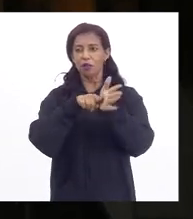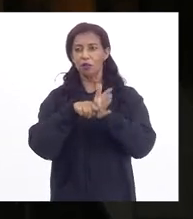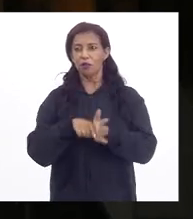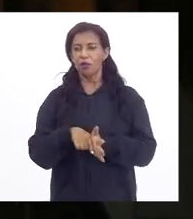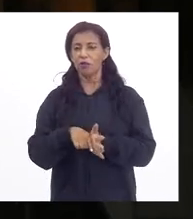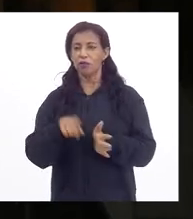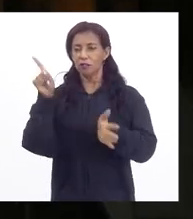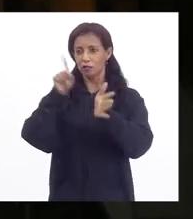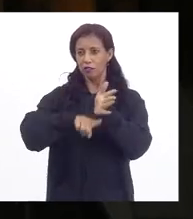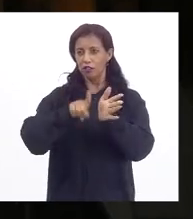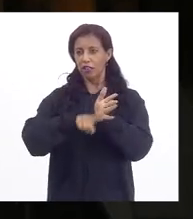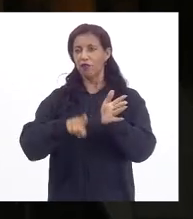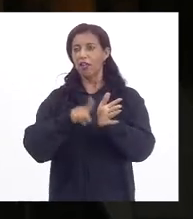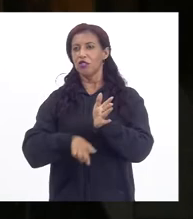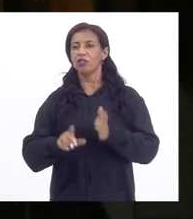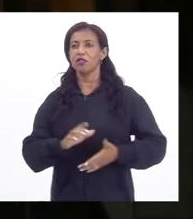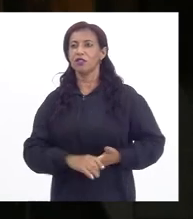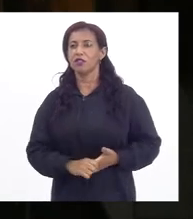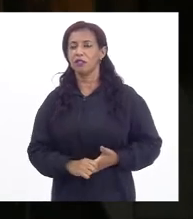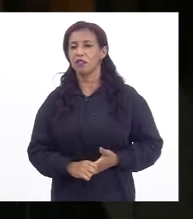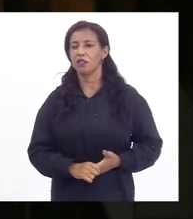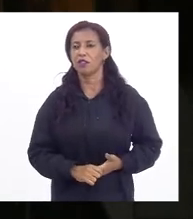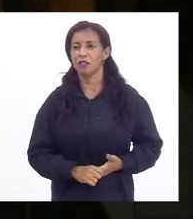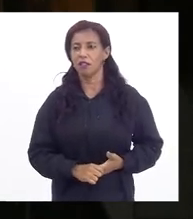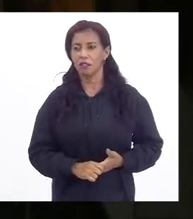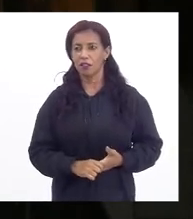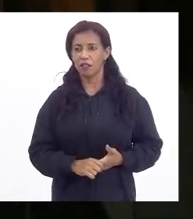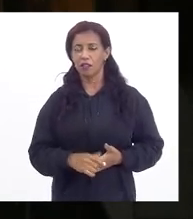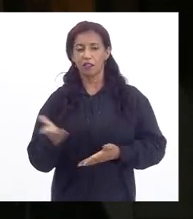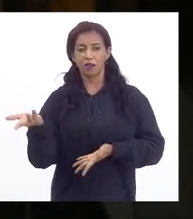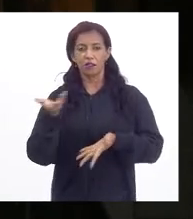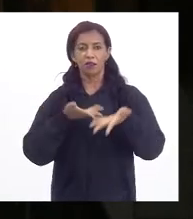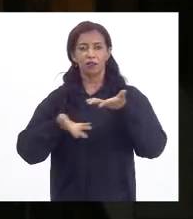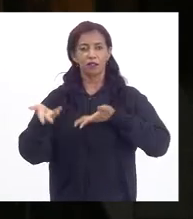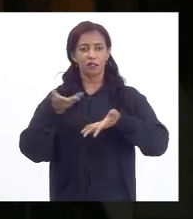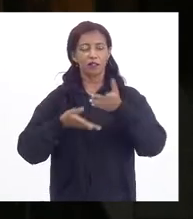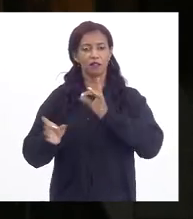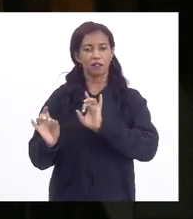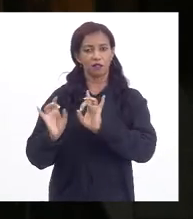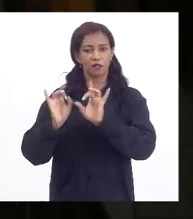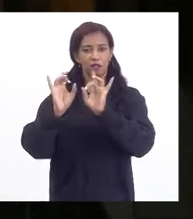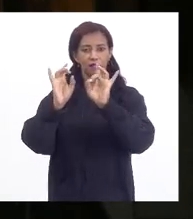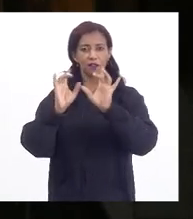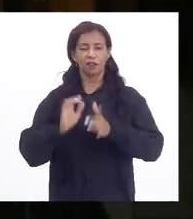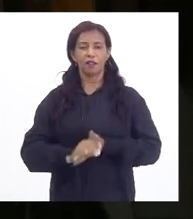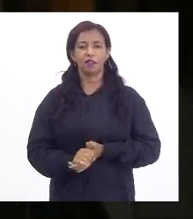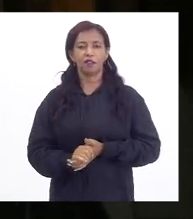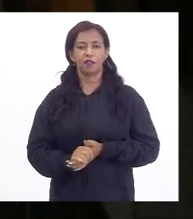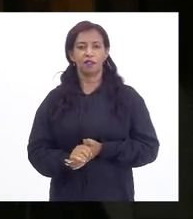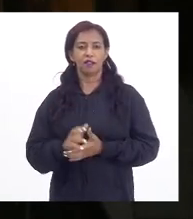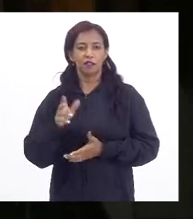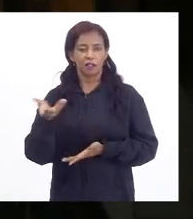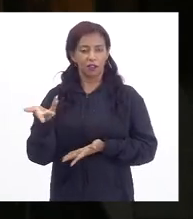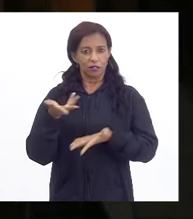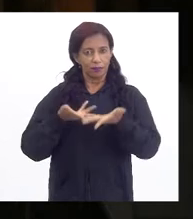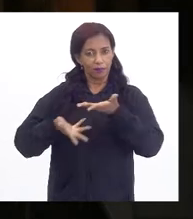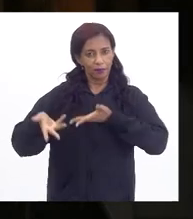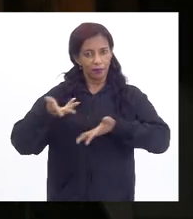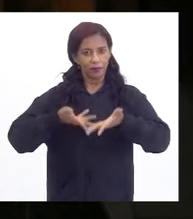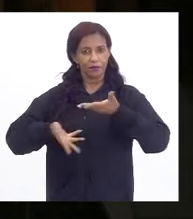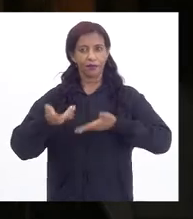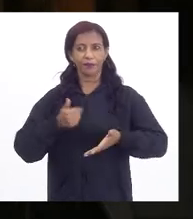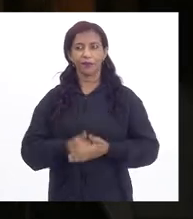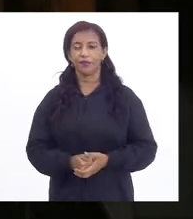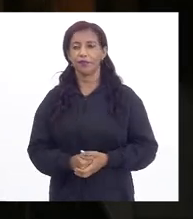os descontos indevidos nas participações especiais, nos repassos das participações